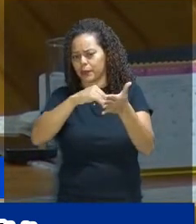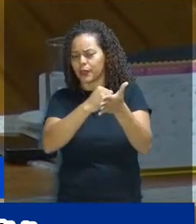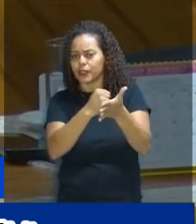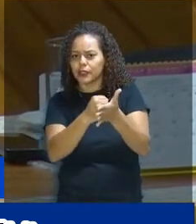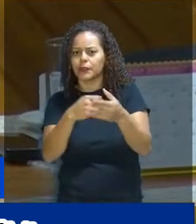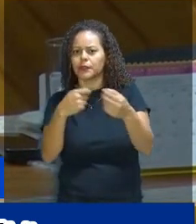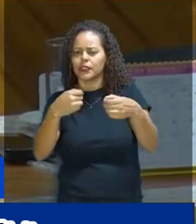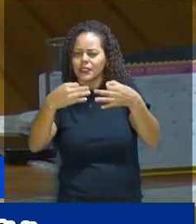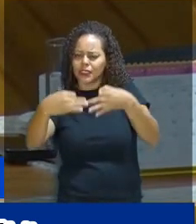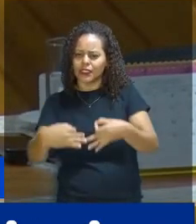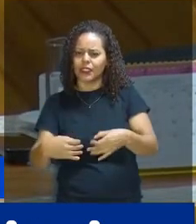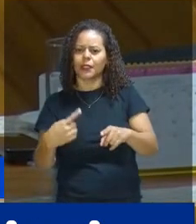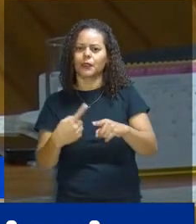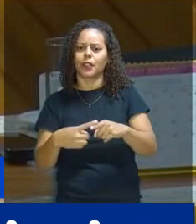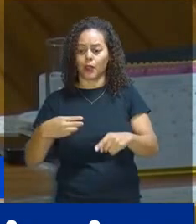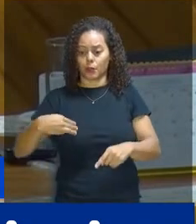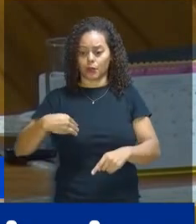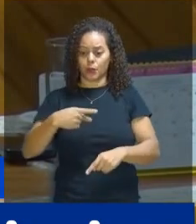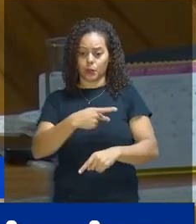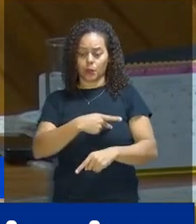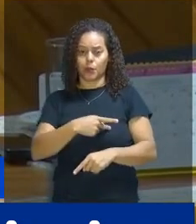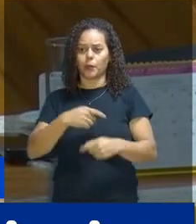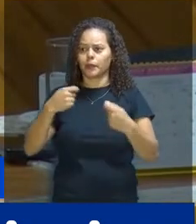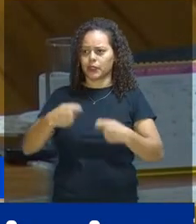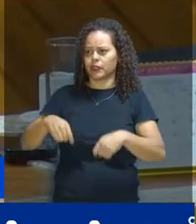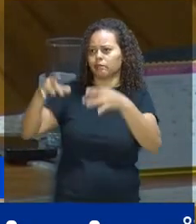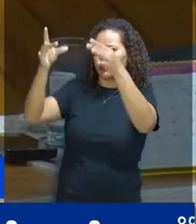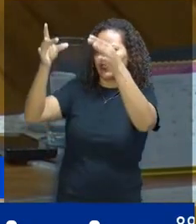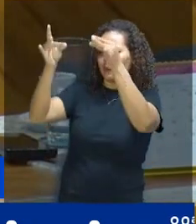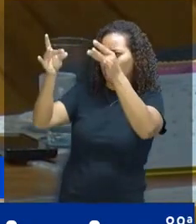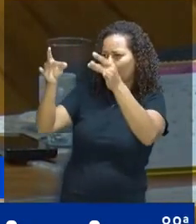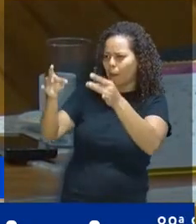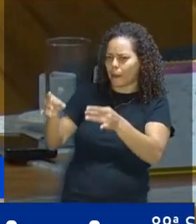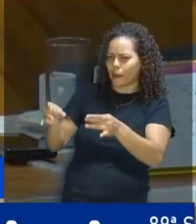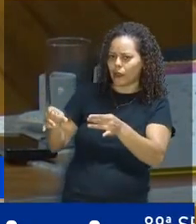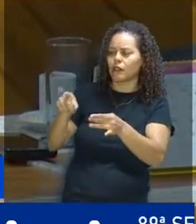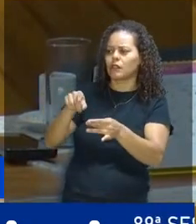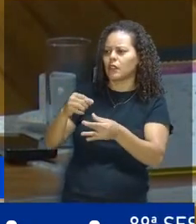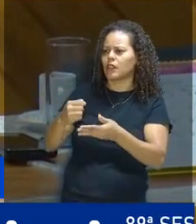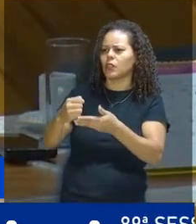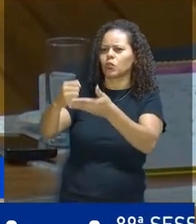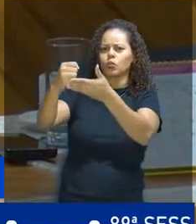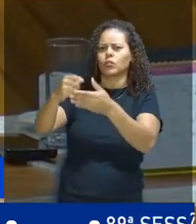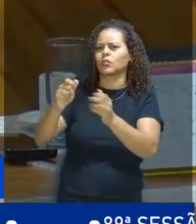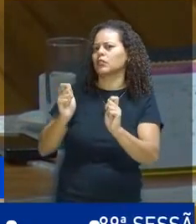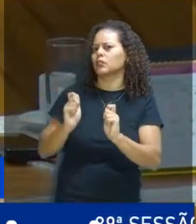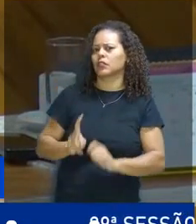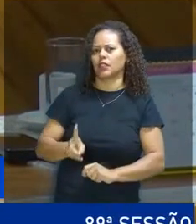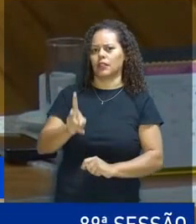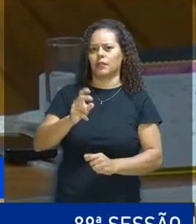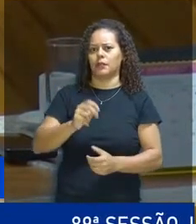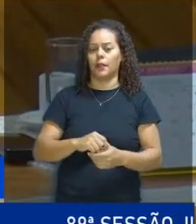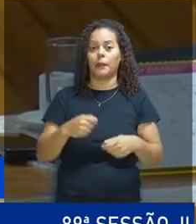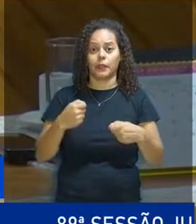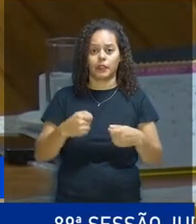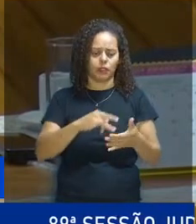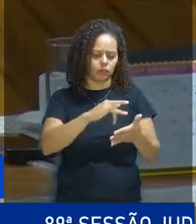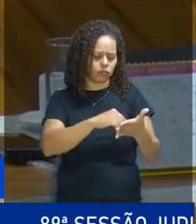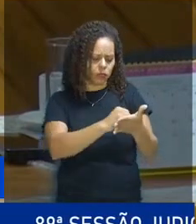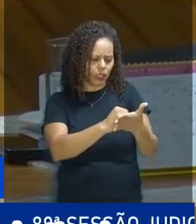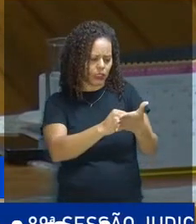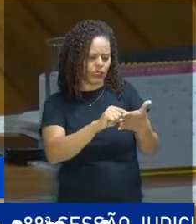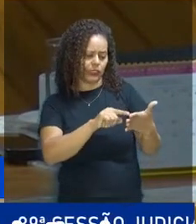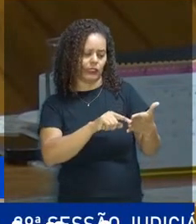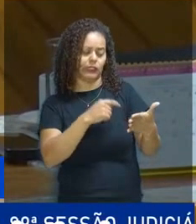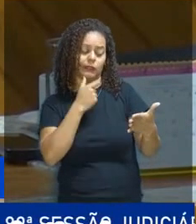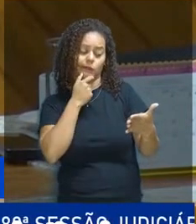cabíveis da forma como o Ministério Público sempre vem sustentando, ou procura sustentar, porque, havendo uma nota fiscal idônea,